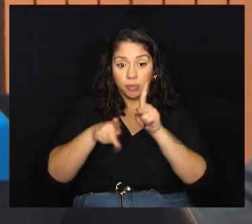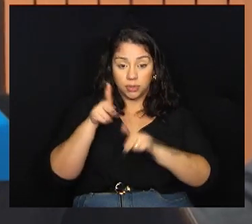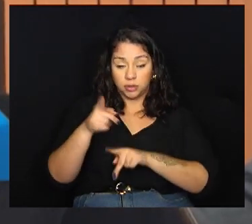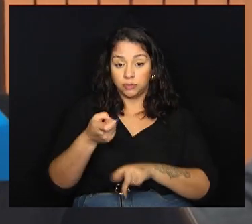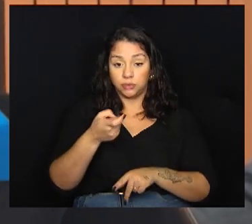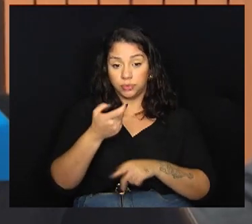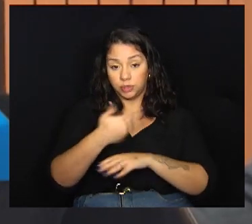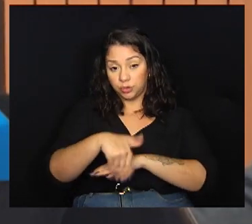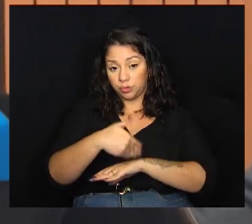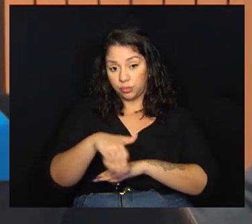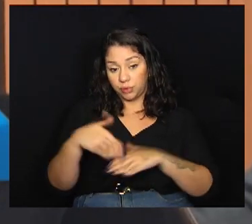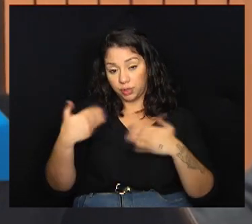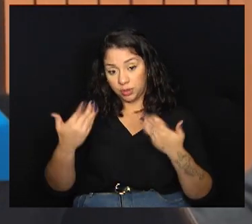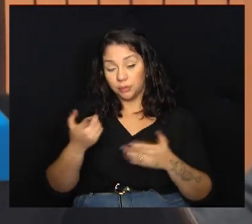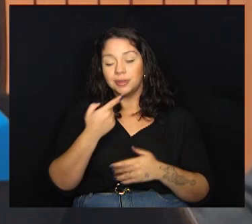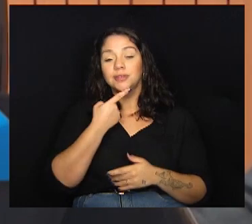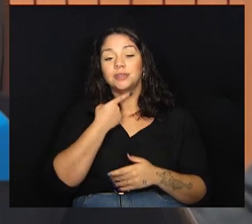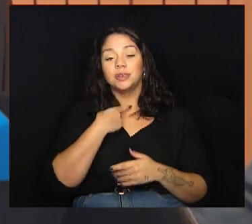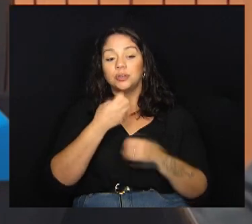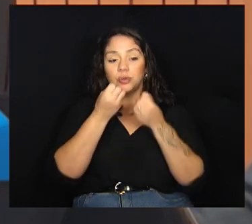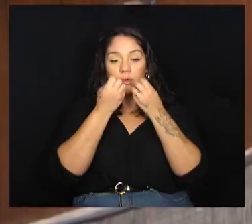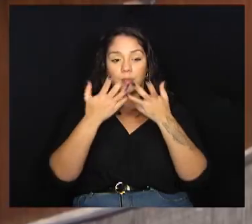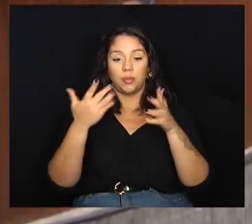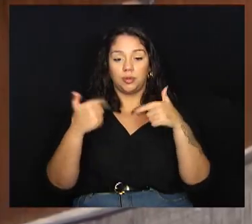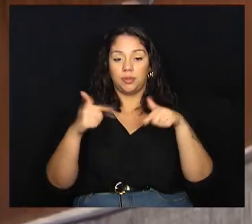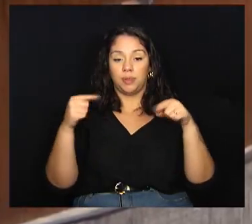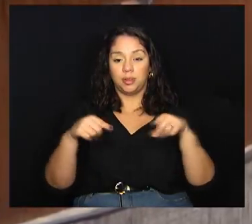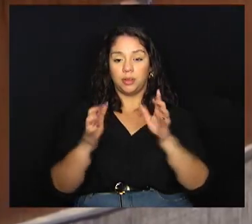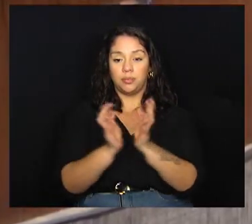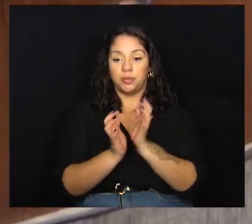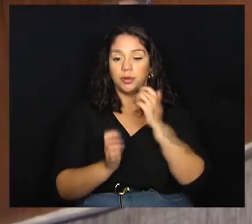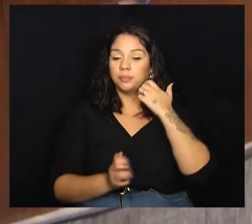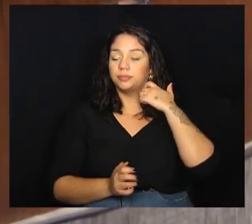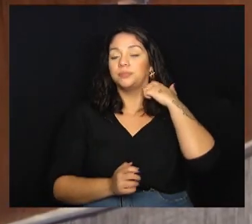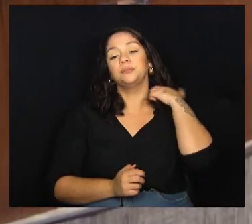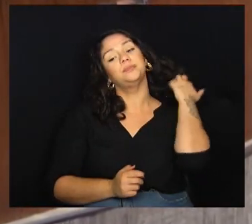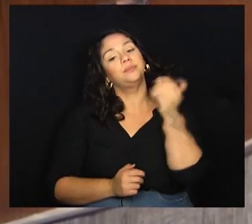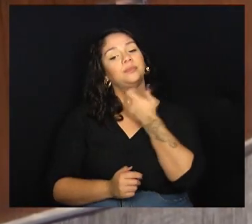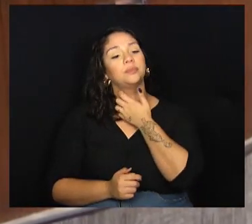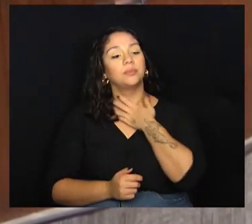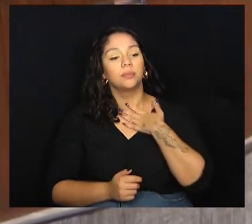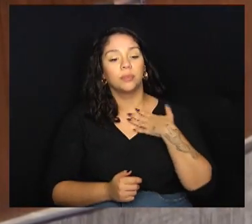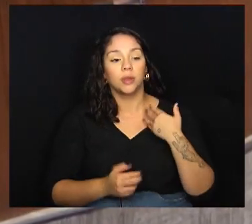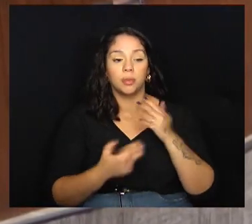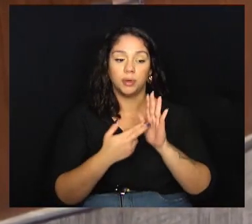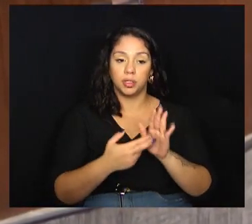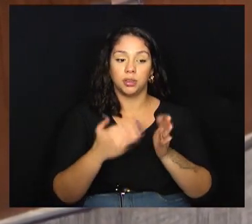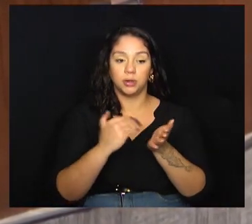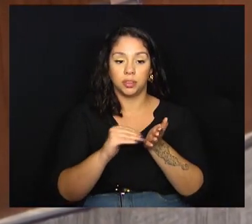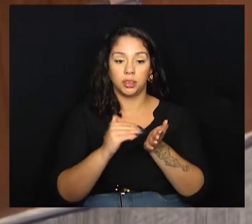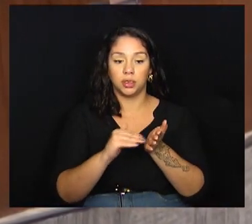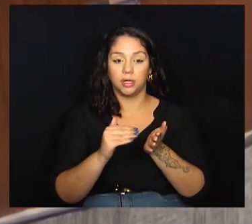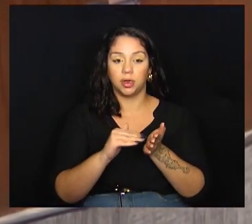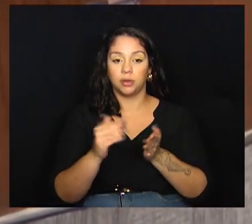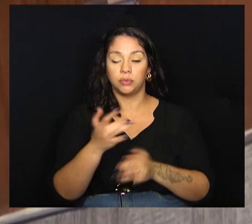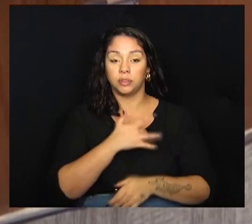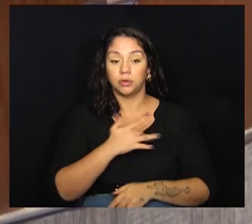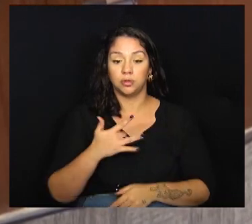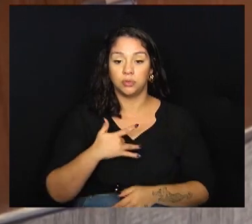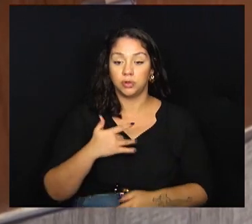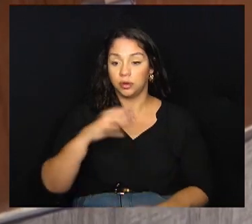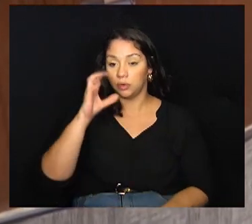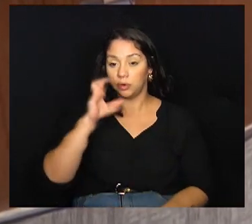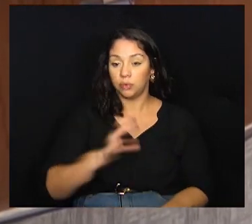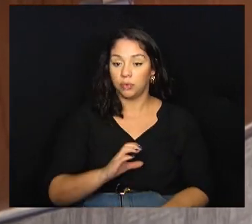rua. Desejo um bom trabalho à comissão. Representando o secretário de Saúde, Laís Zambon, a coordenadora